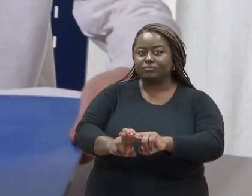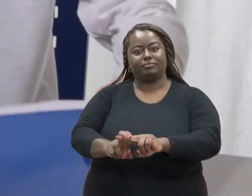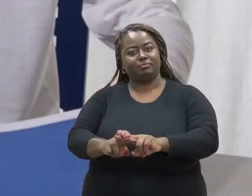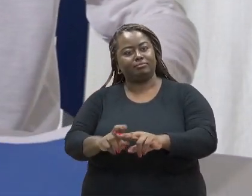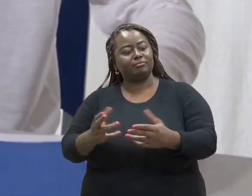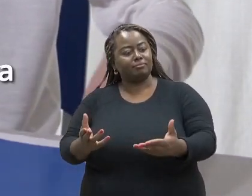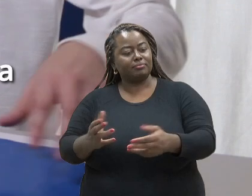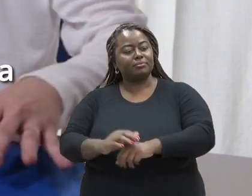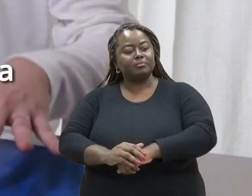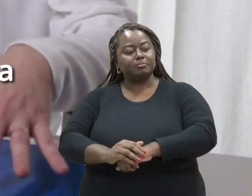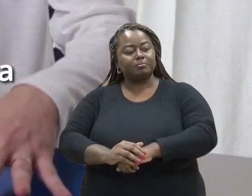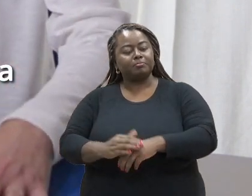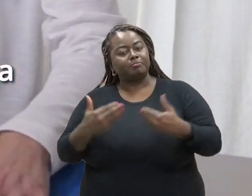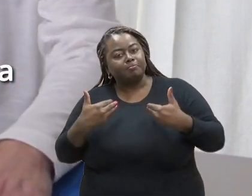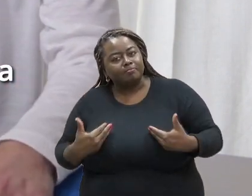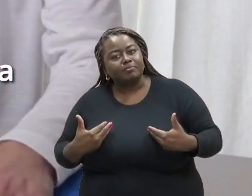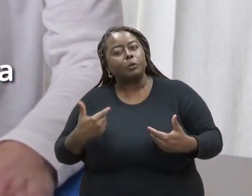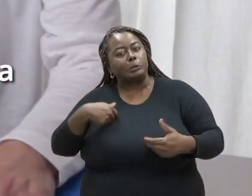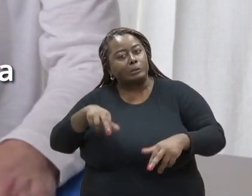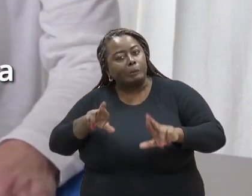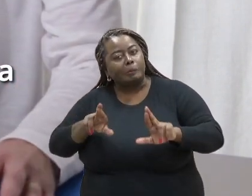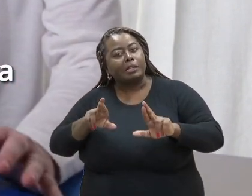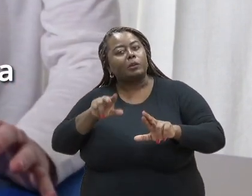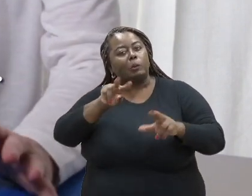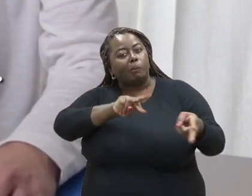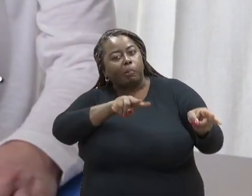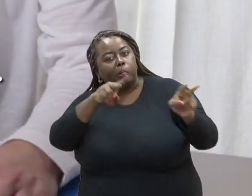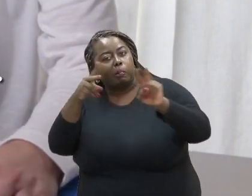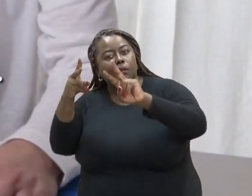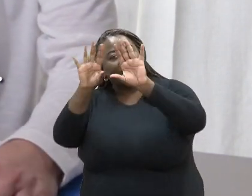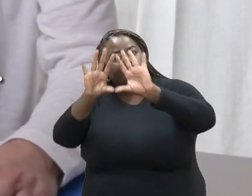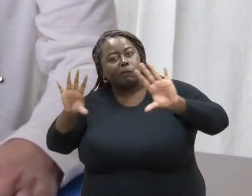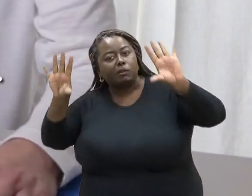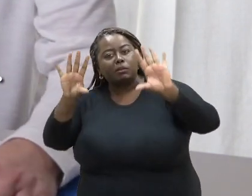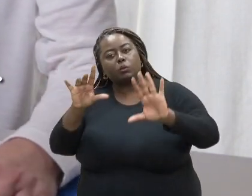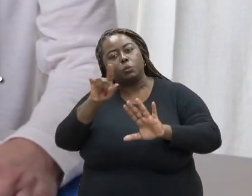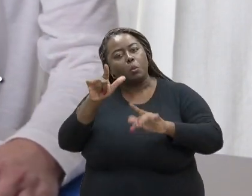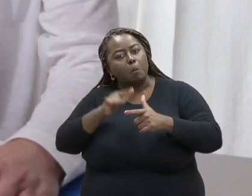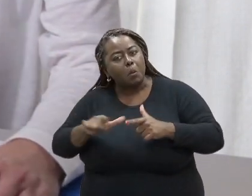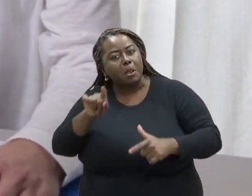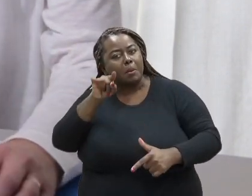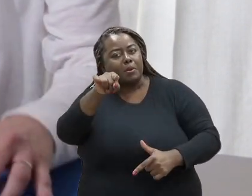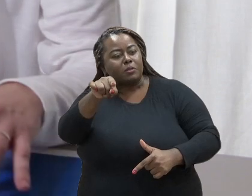Oliveira. Espero que o trânsito do além não tenha sido um problema para você.